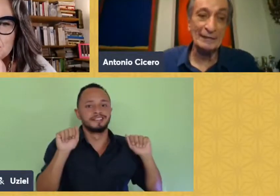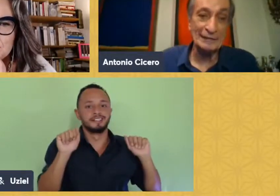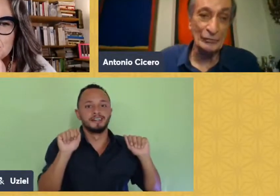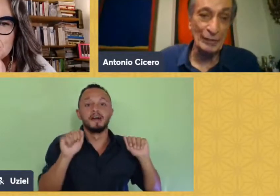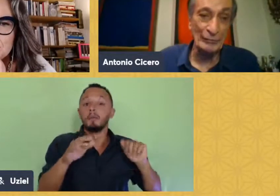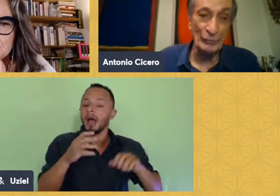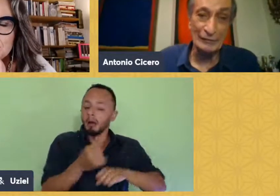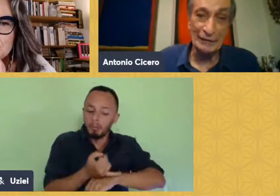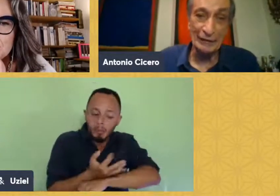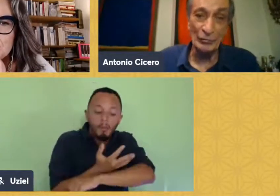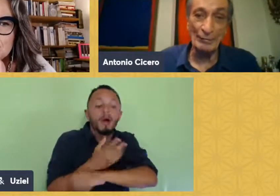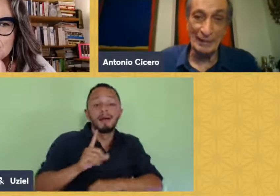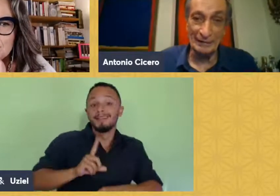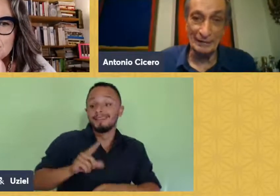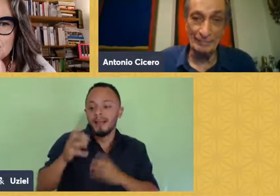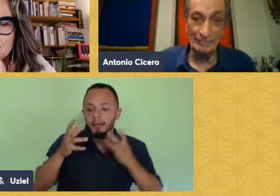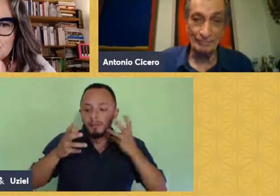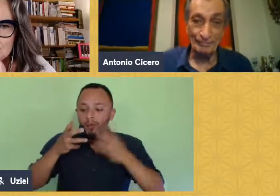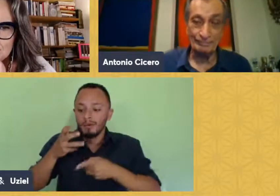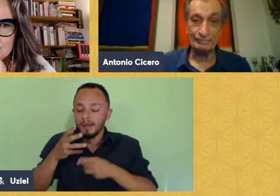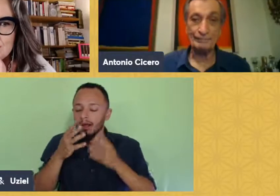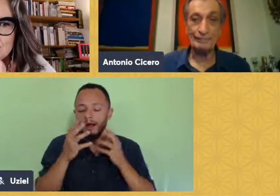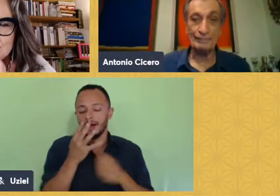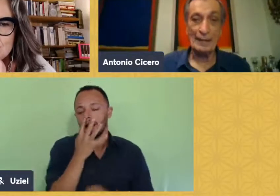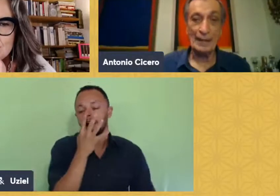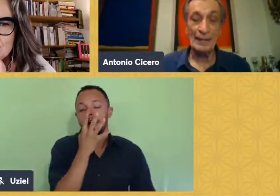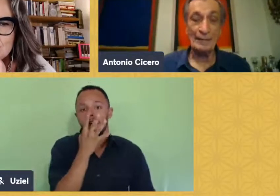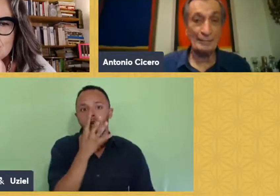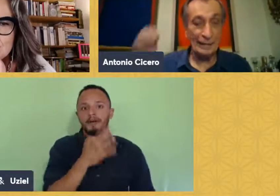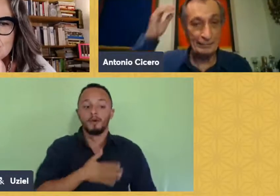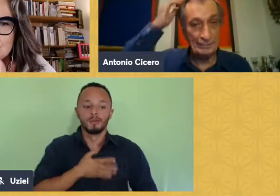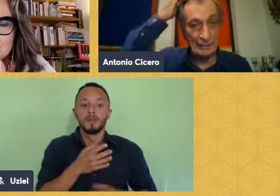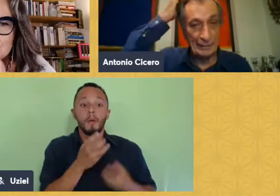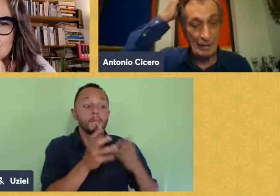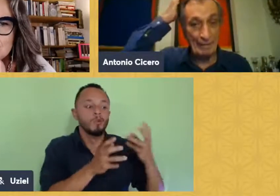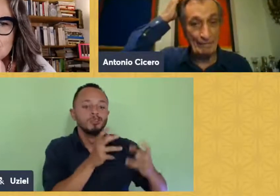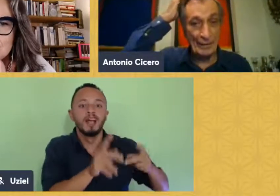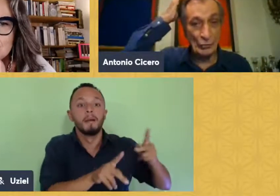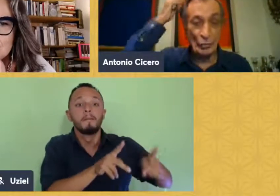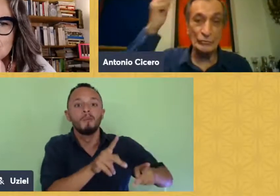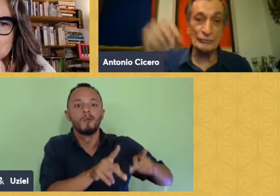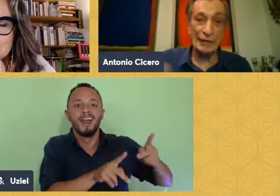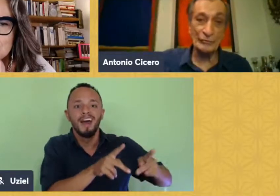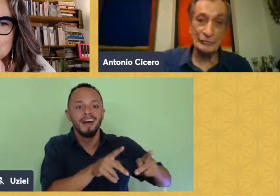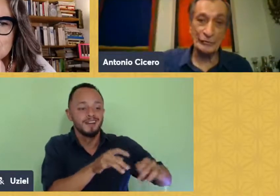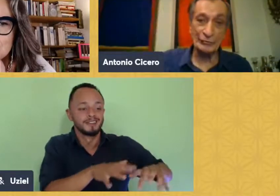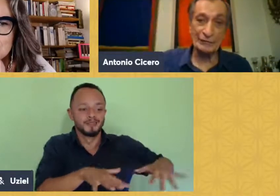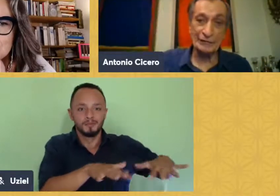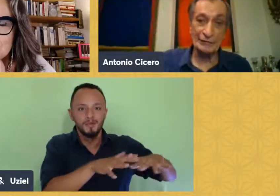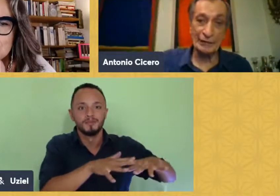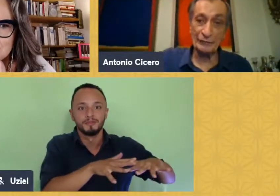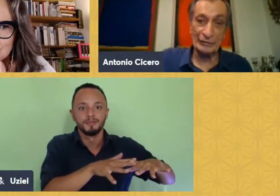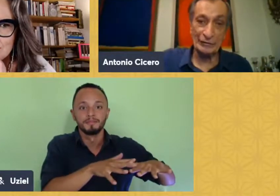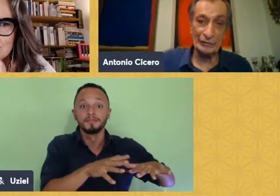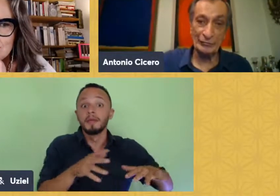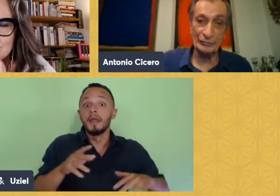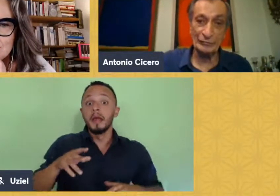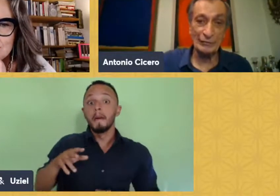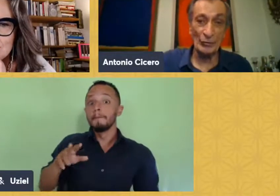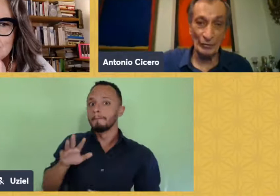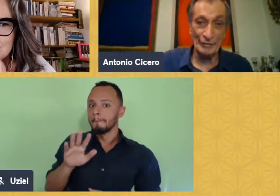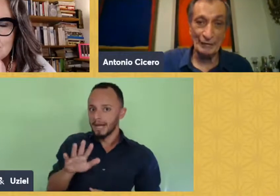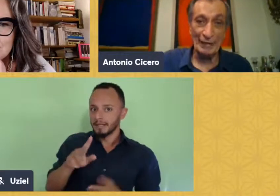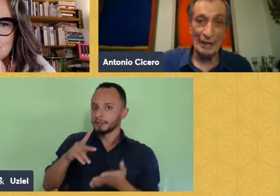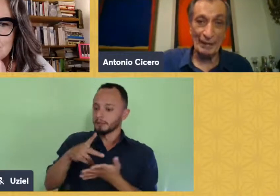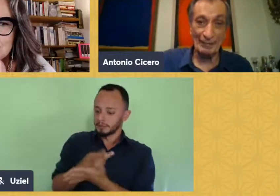que é 10 anos mais moça que eu, a Marina, minha irmã pegou uns versos que eu tinha escrito e deixado não